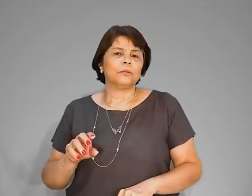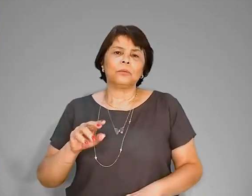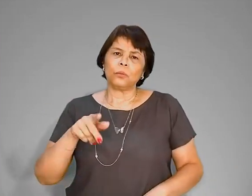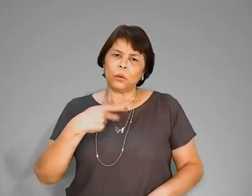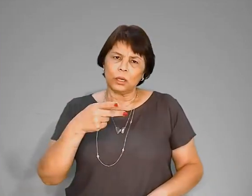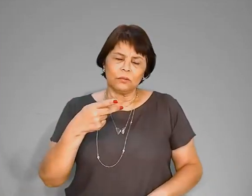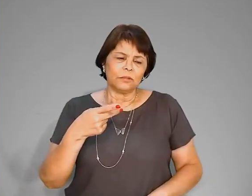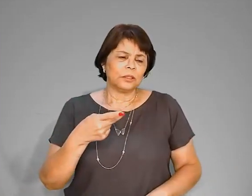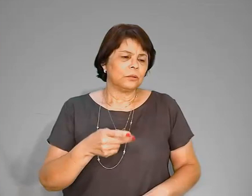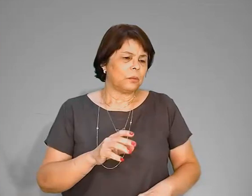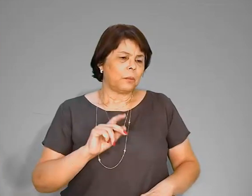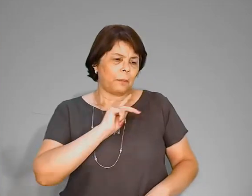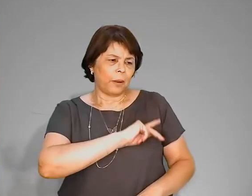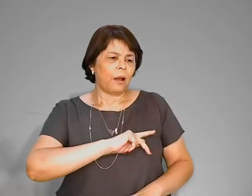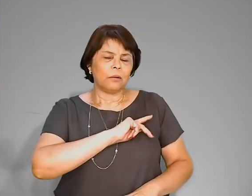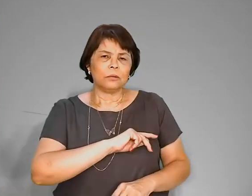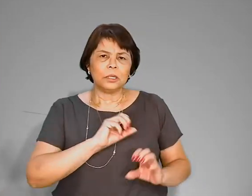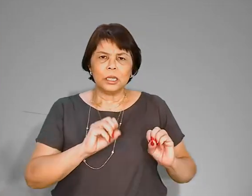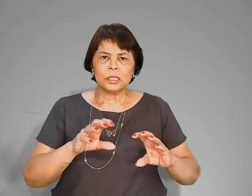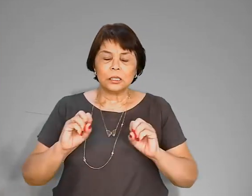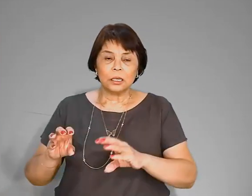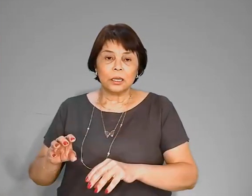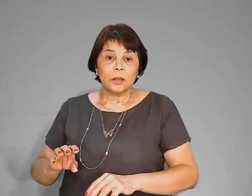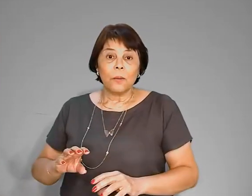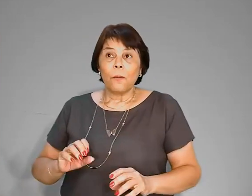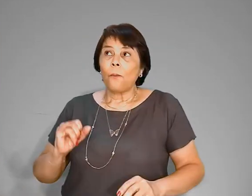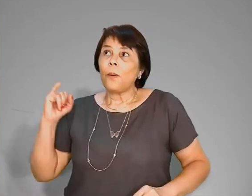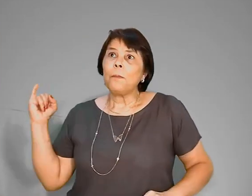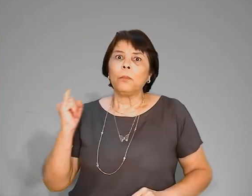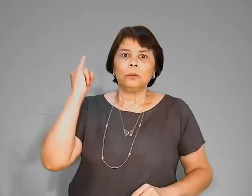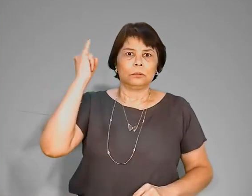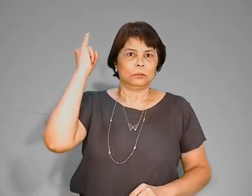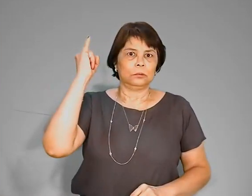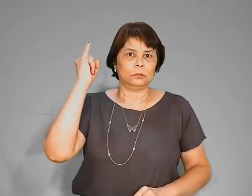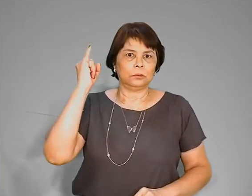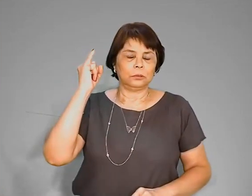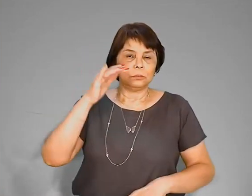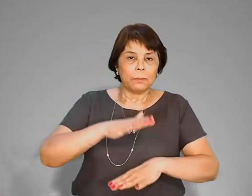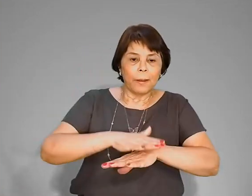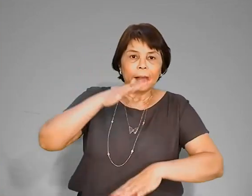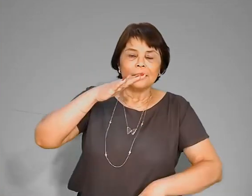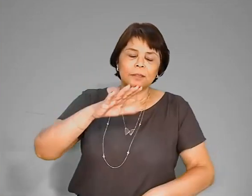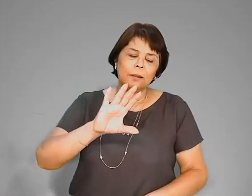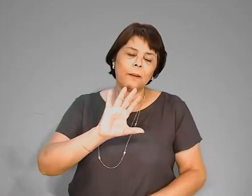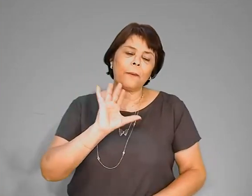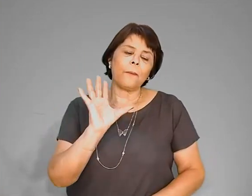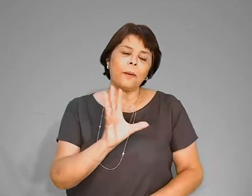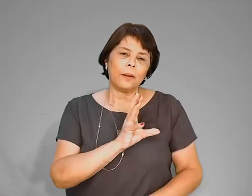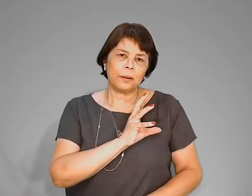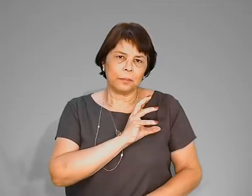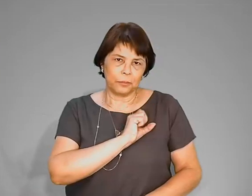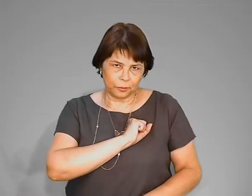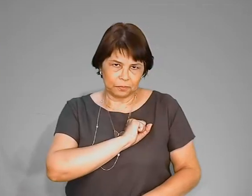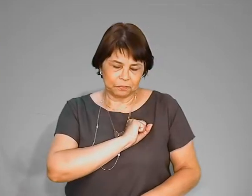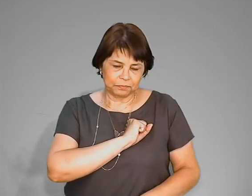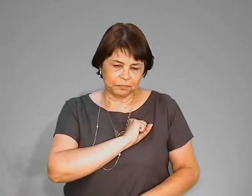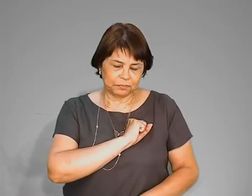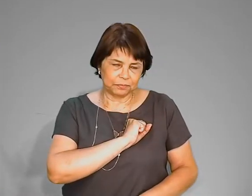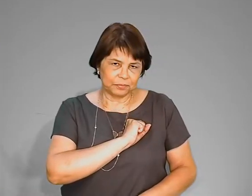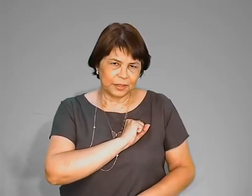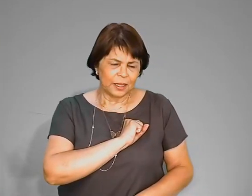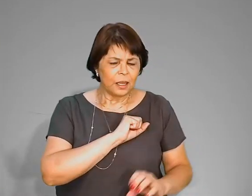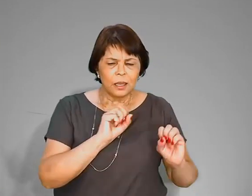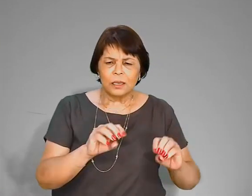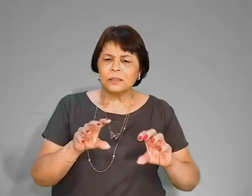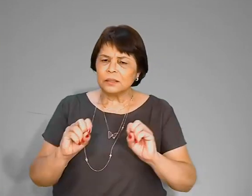mais importância, para Paulo e para a Bíblia, é o menos importante. Então, estamos edificando a igreja. E